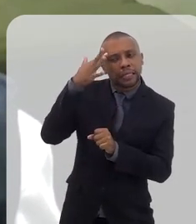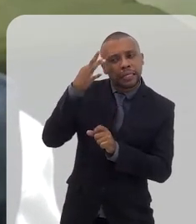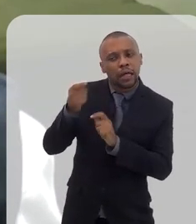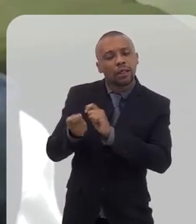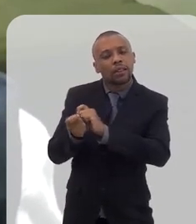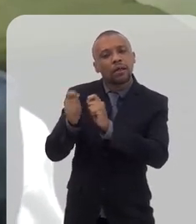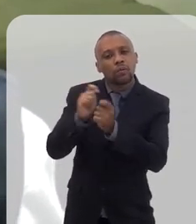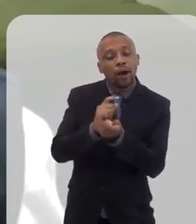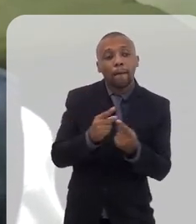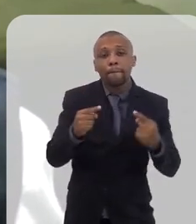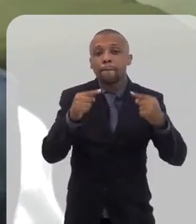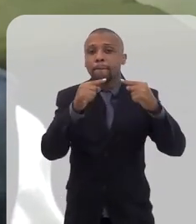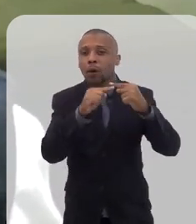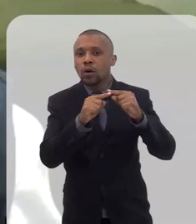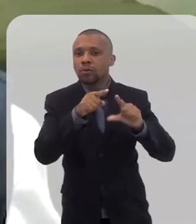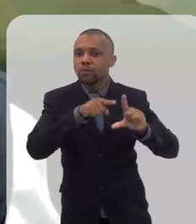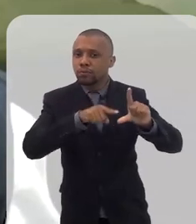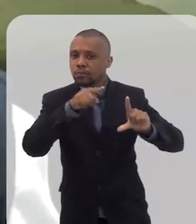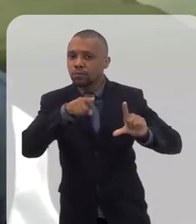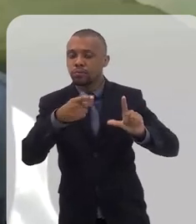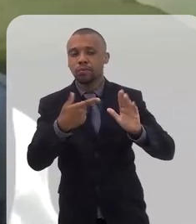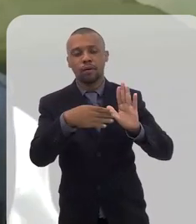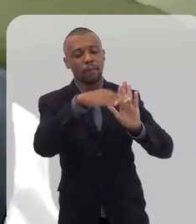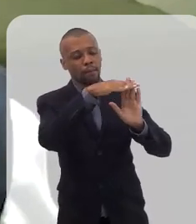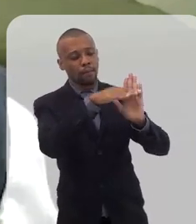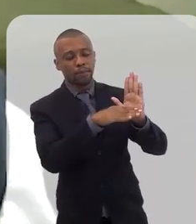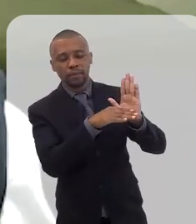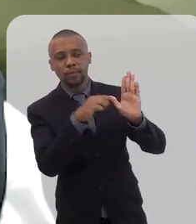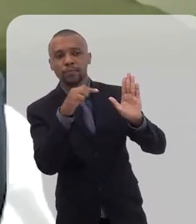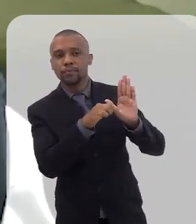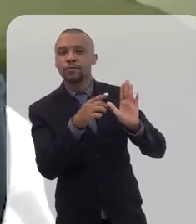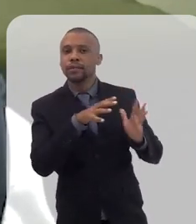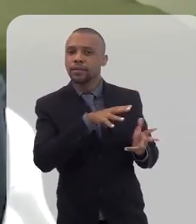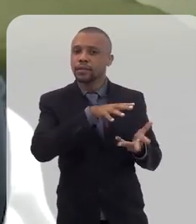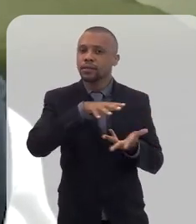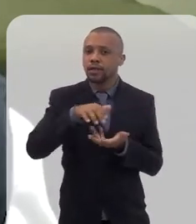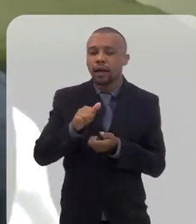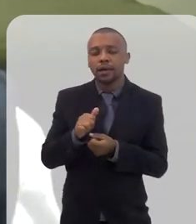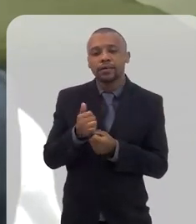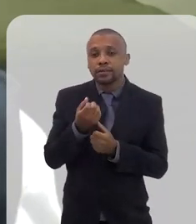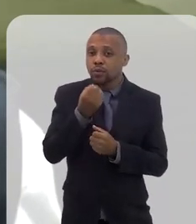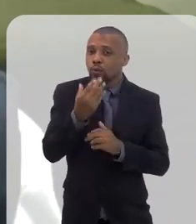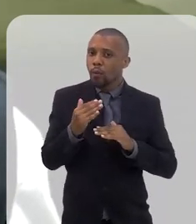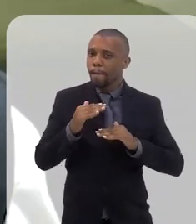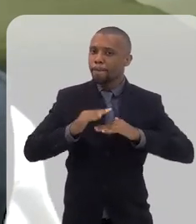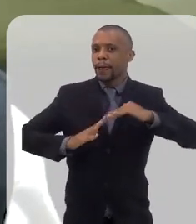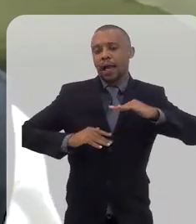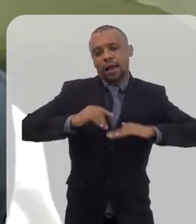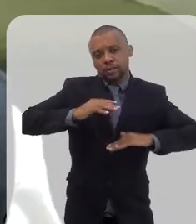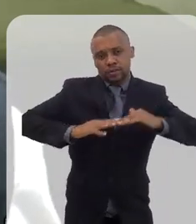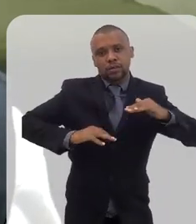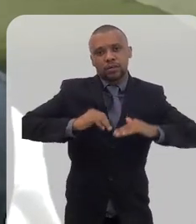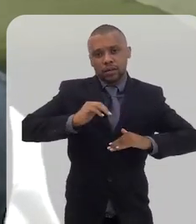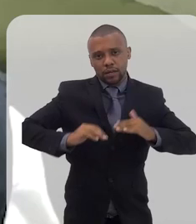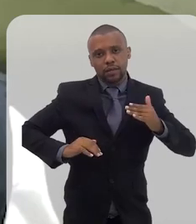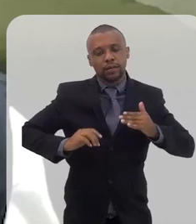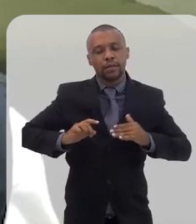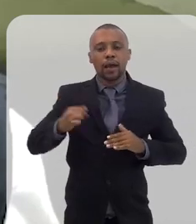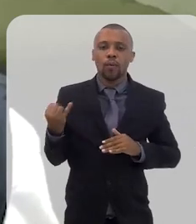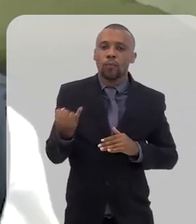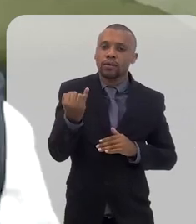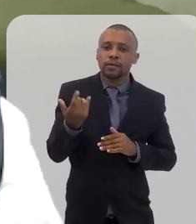suas estatísticas segundo os princípios internacionais das boas práticas, então, e as necessidades da